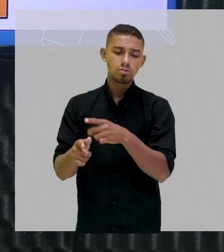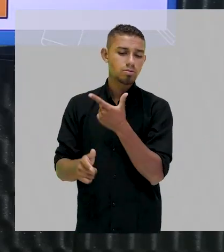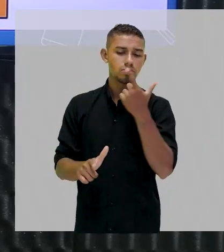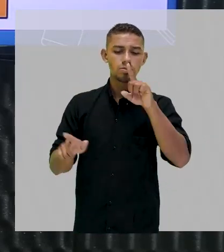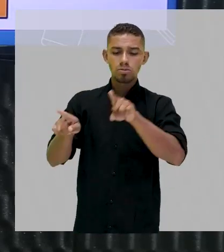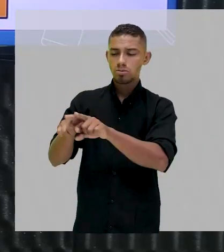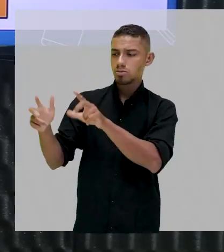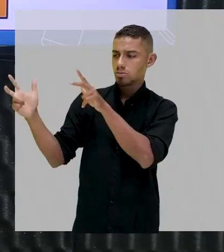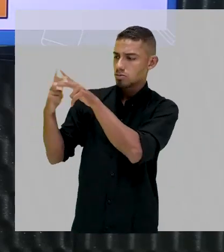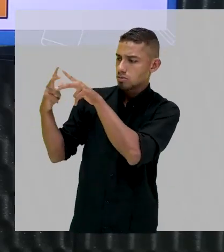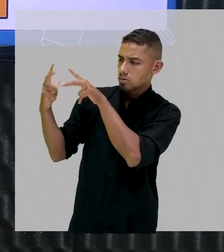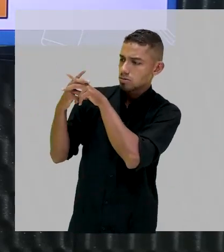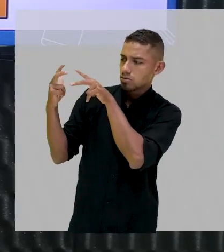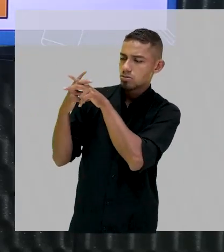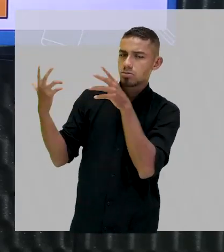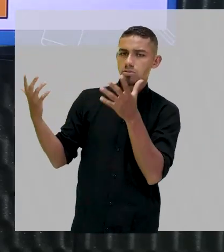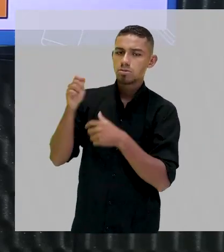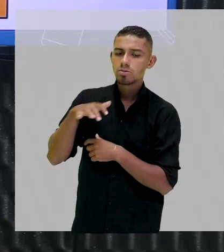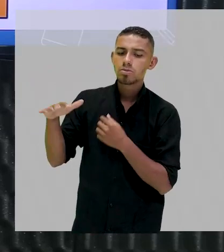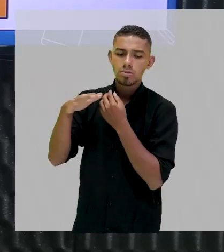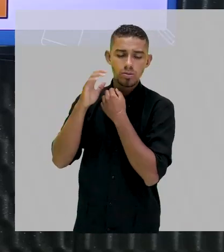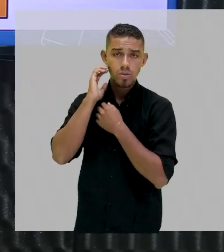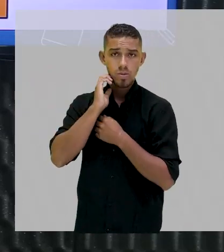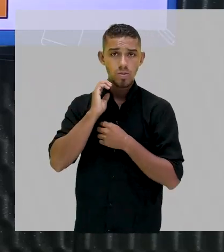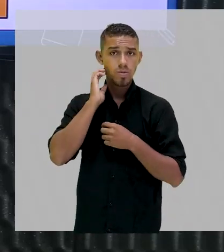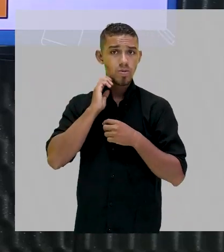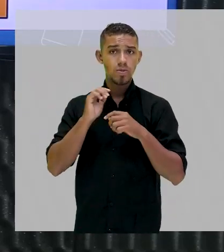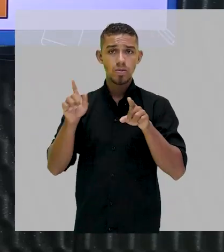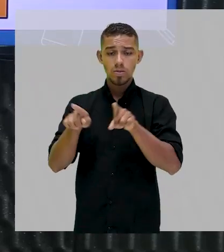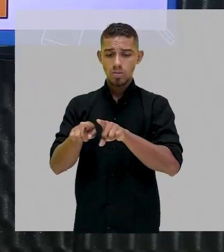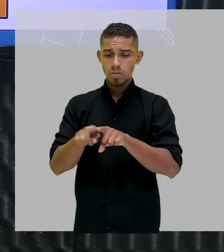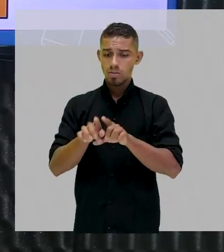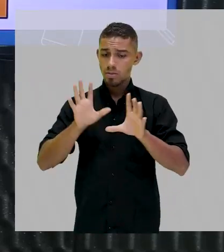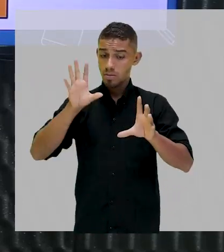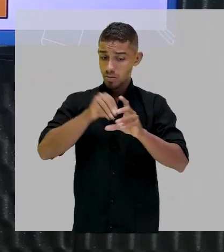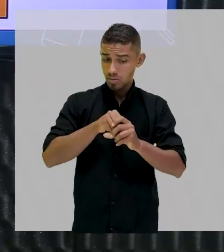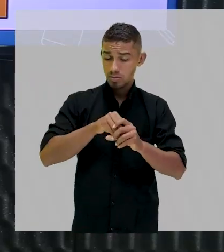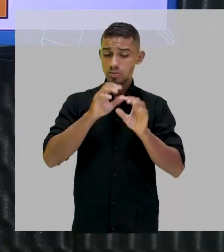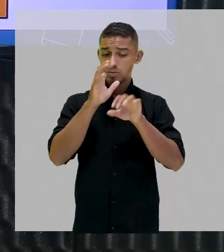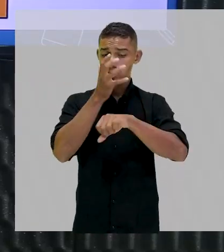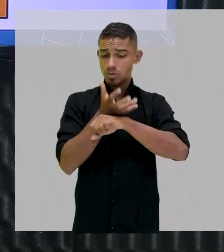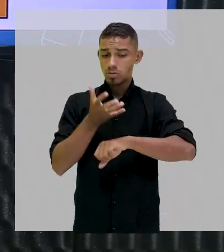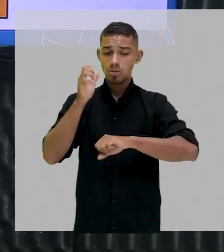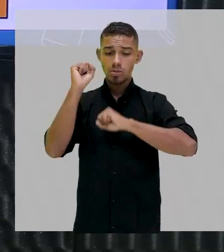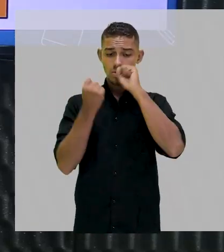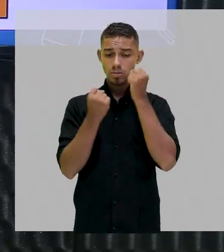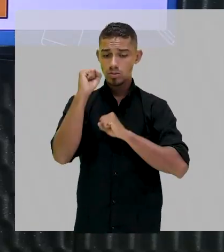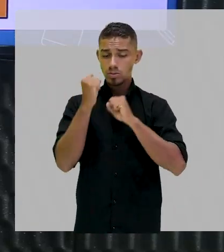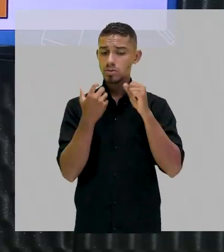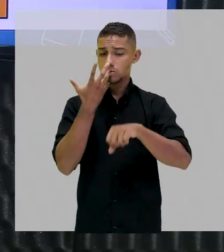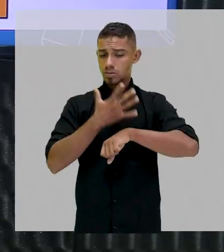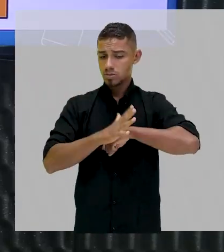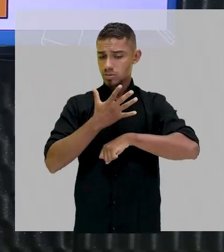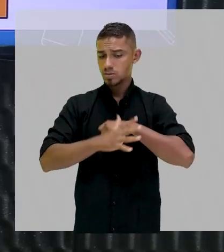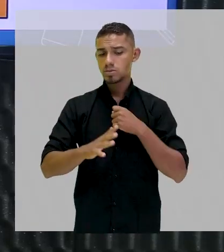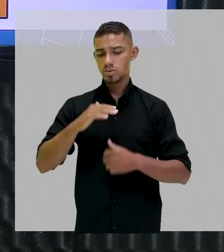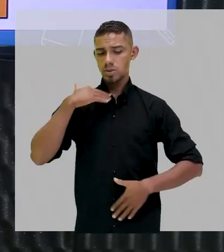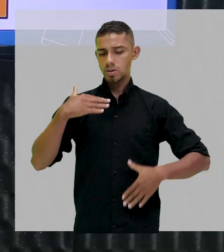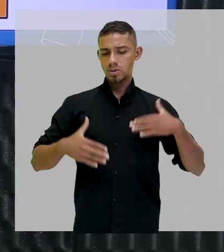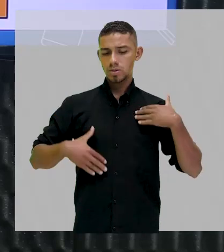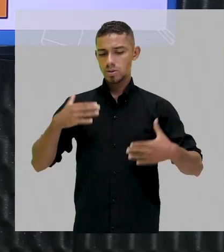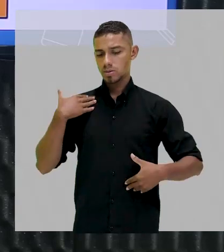das lutas, daquelas unidades, de algumas unidades temáticas da educação física, essas práticas corporais,